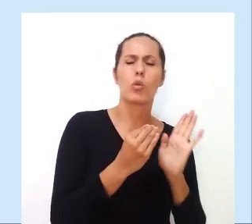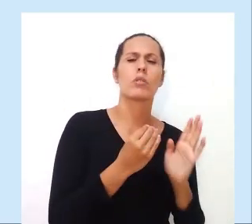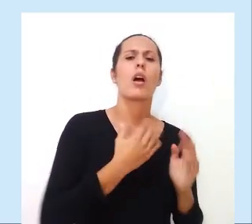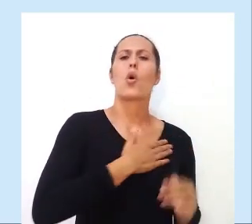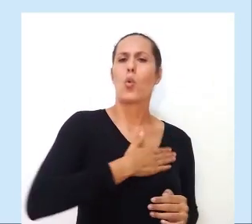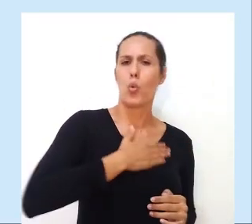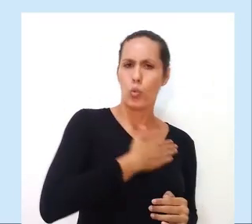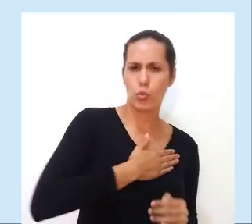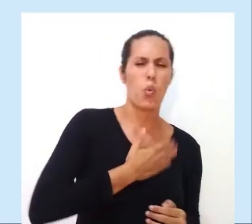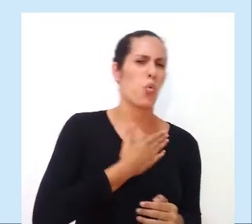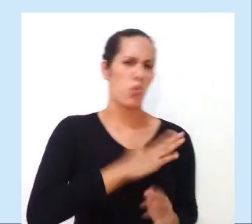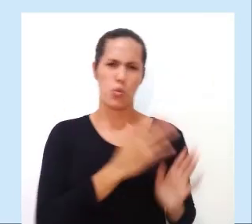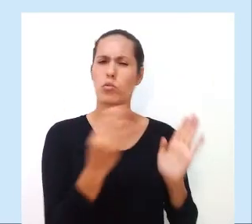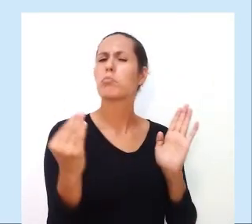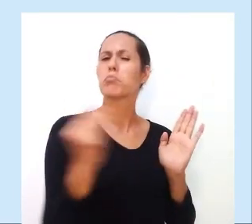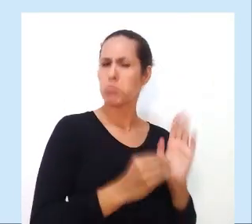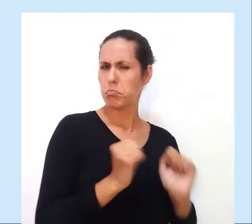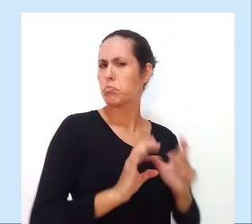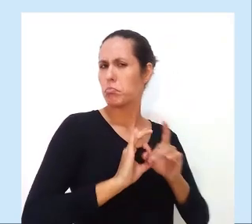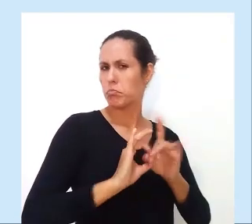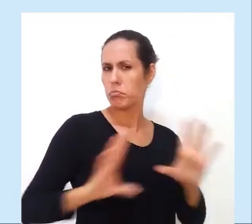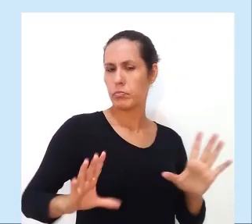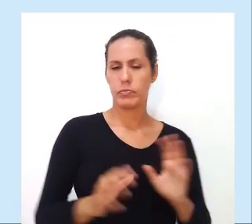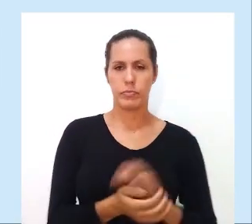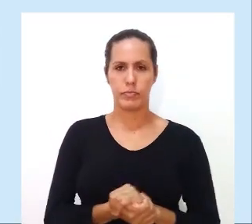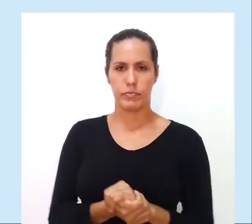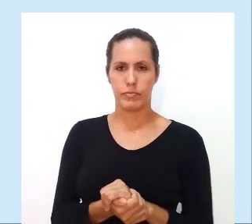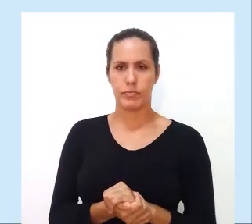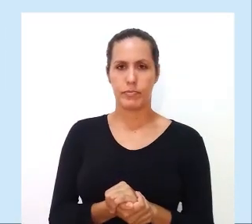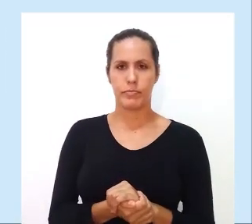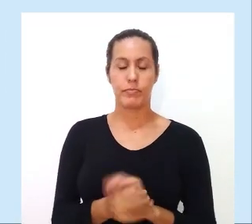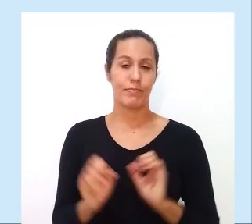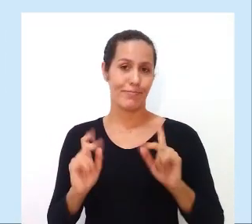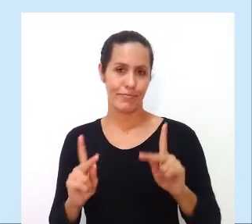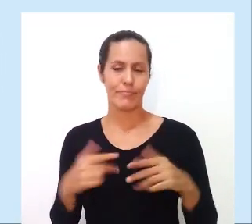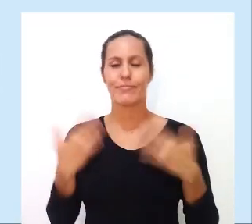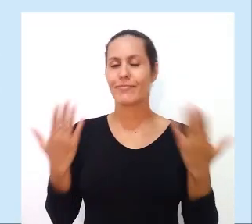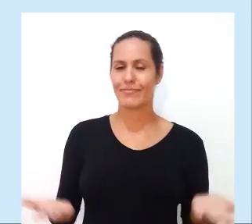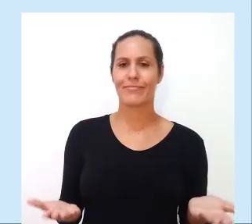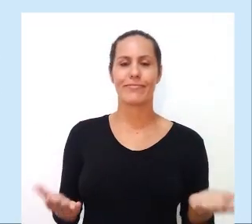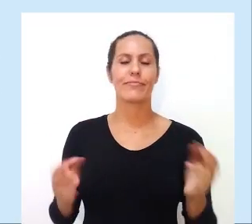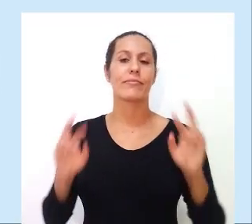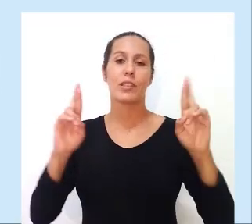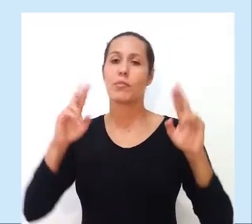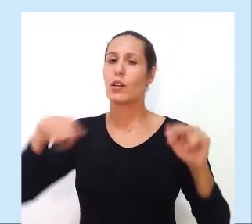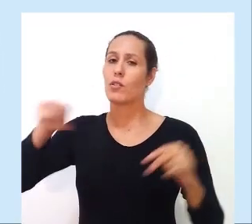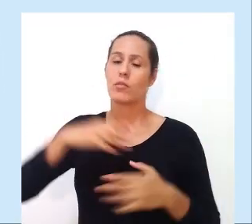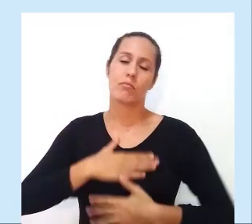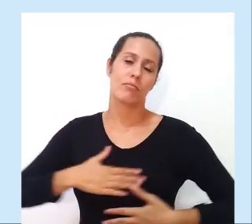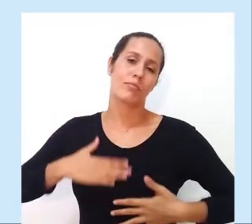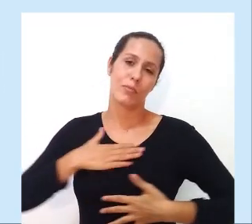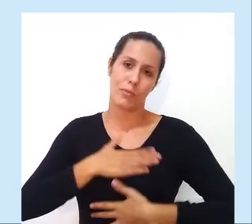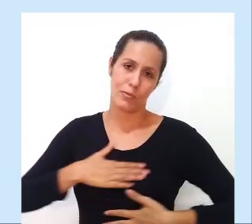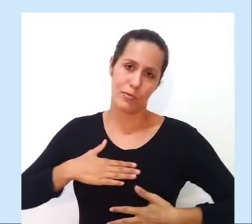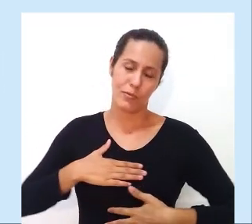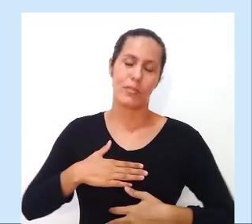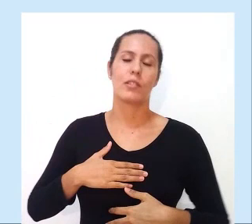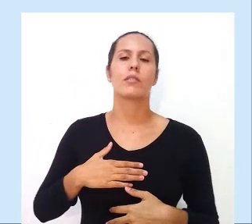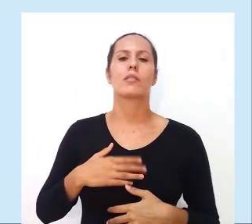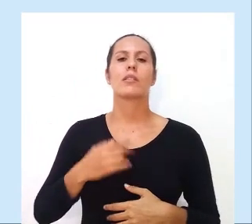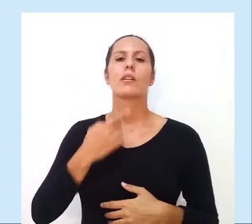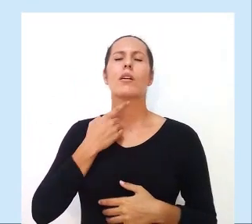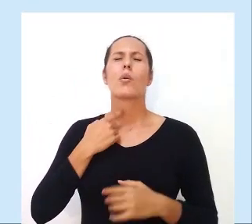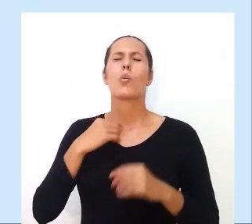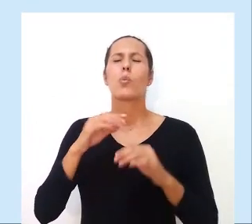uma crítica se você gostou ou não gostou do filme, porque você não gostou ou porque você gostou. Tá certo? É isso. Espero que vocês